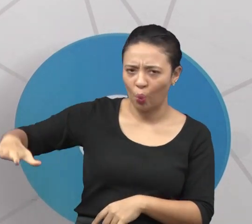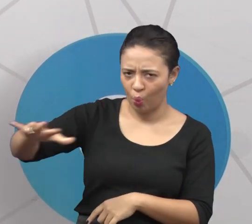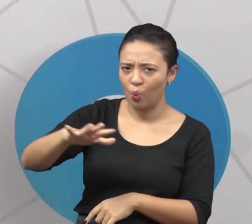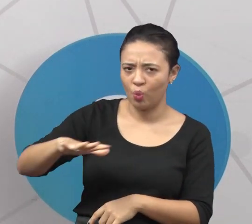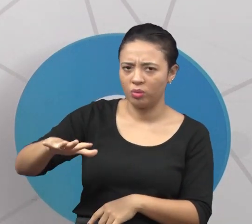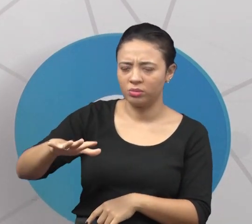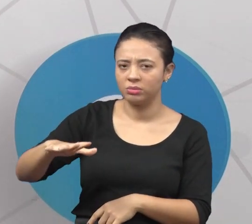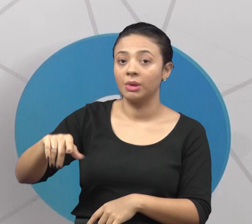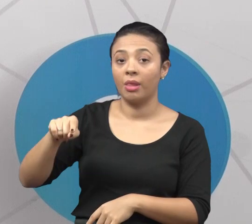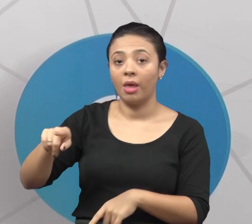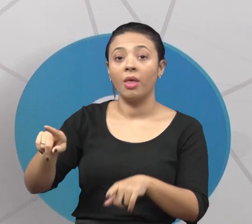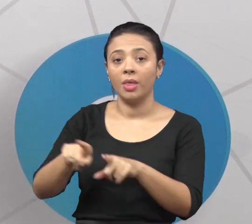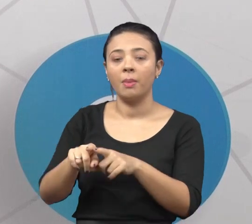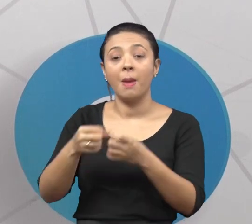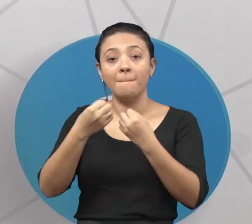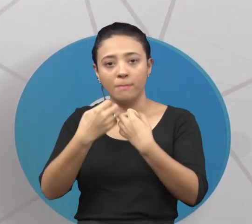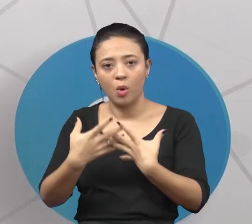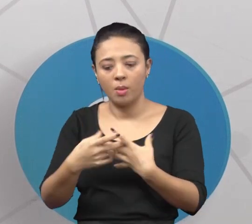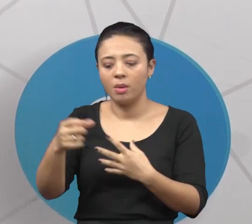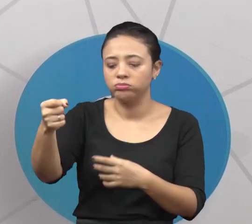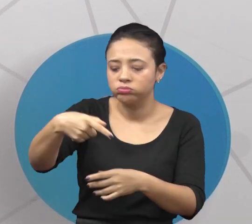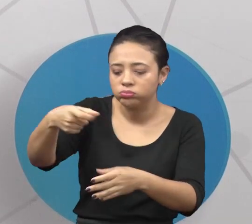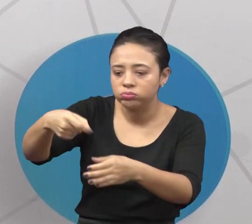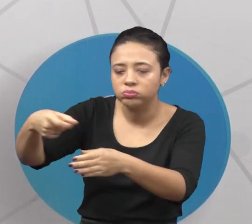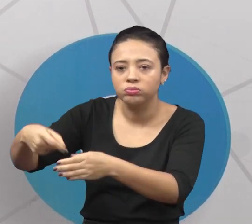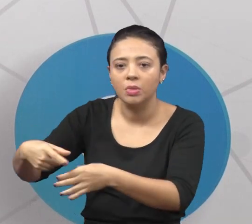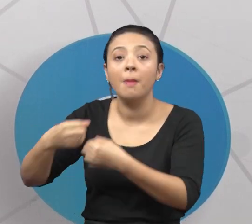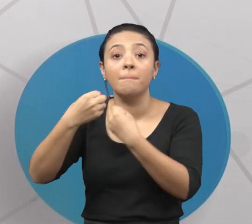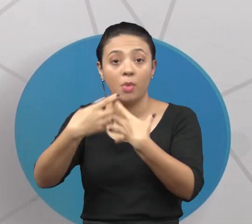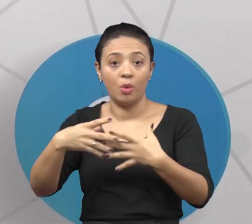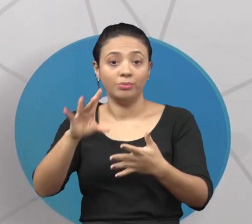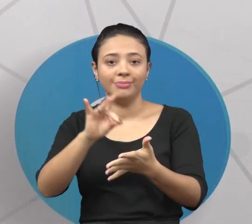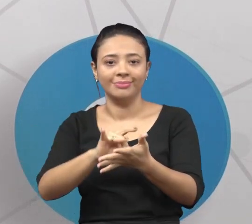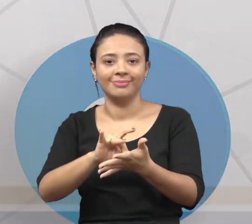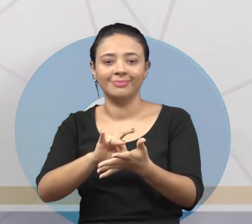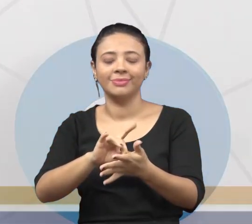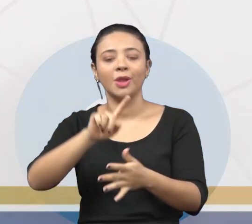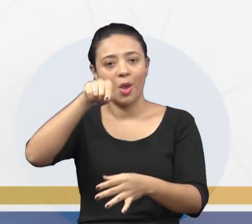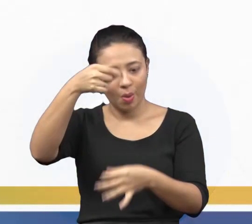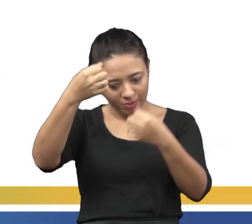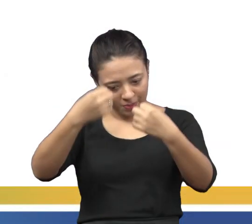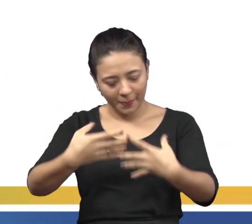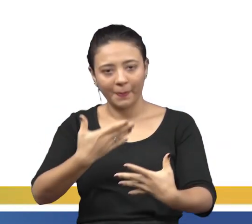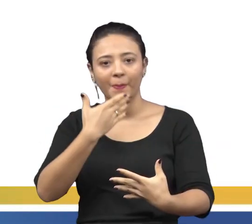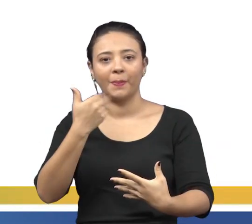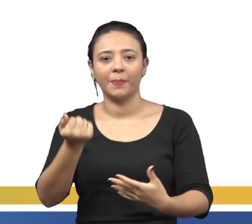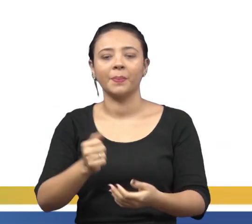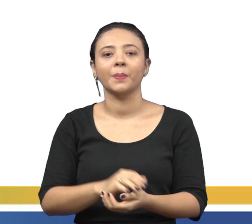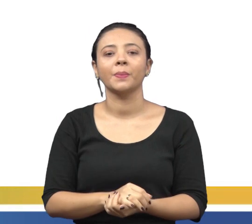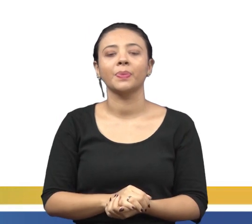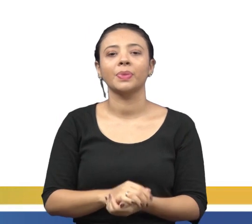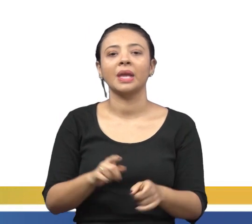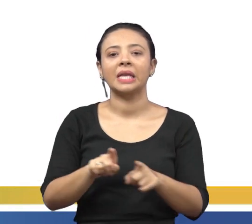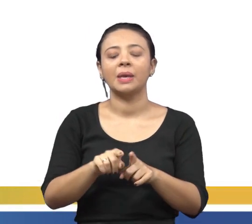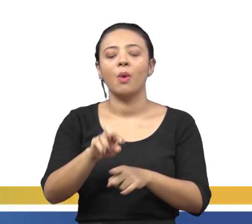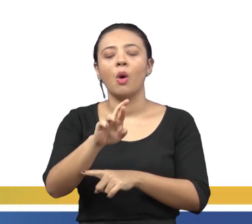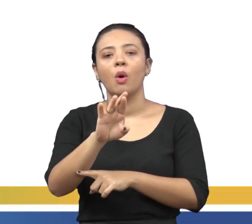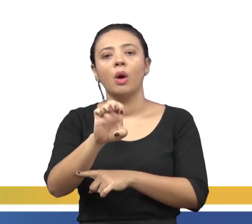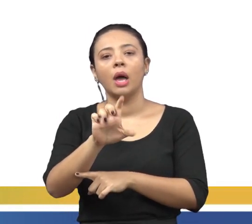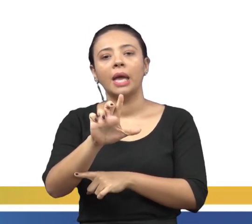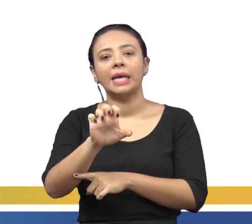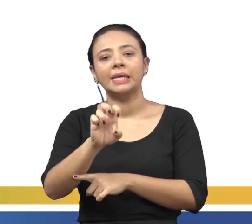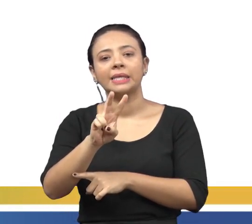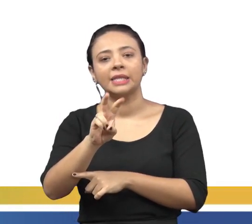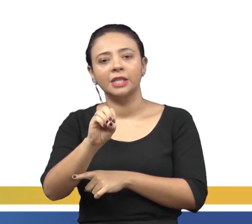área é boa para algum tipo de cultivo, a gente vai estar falando aí mais para frente, tá? O relevo ele é pouco acidentado, é importante lembrar que os